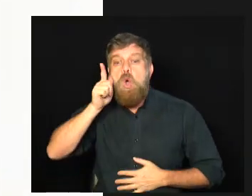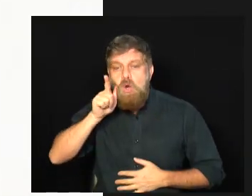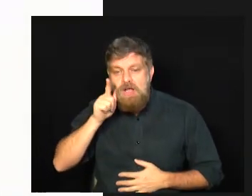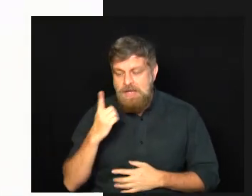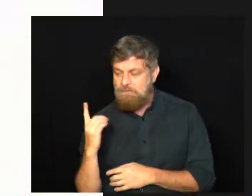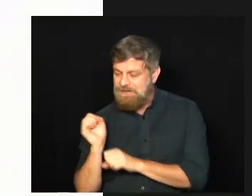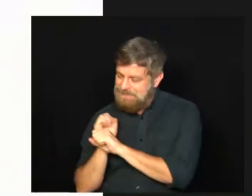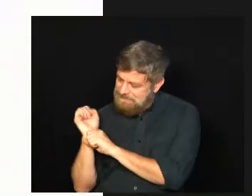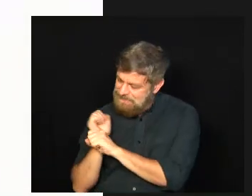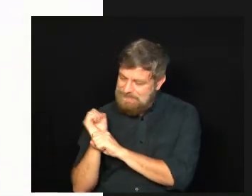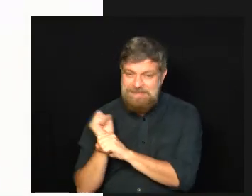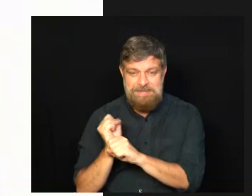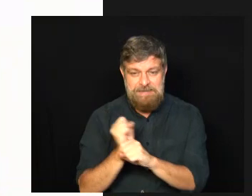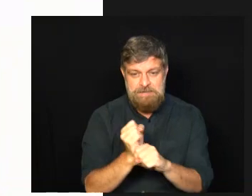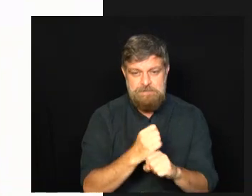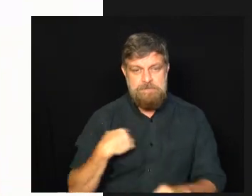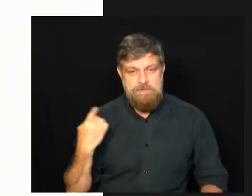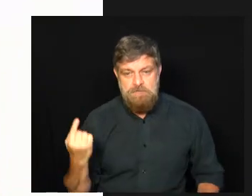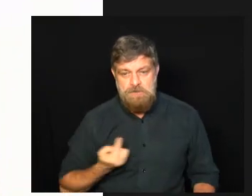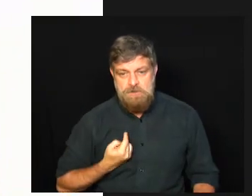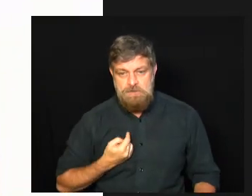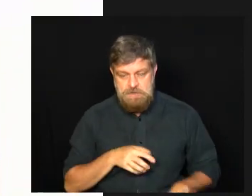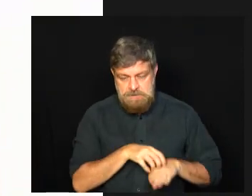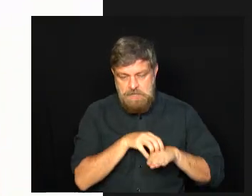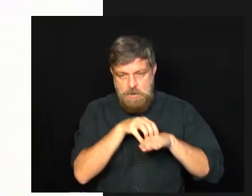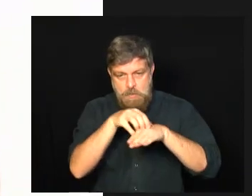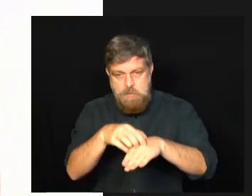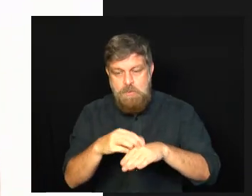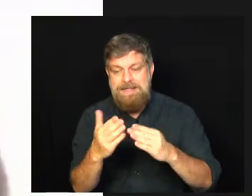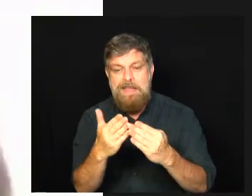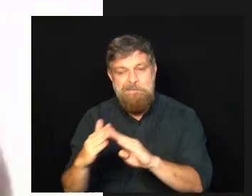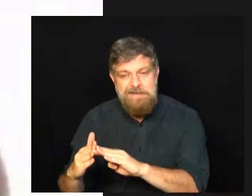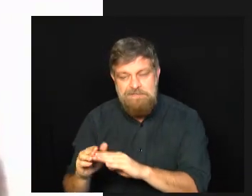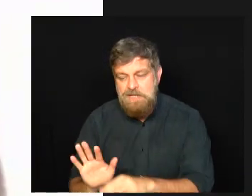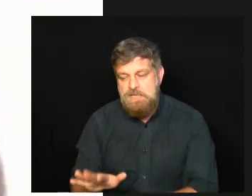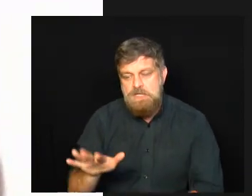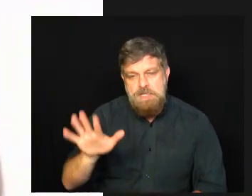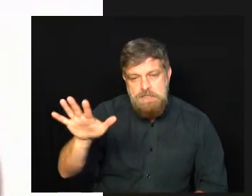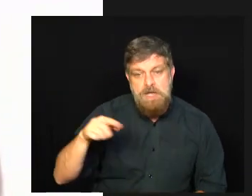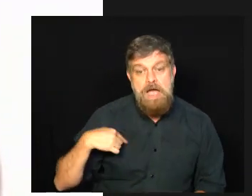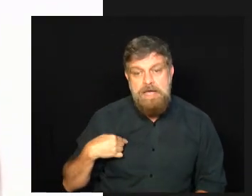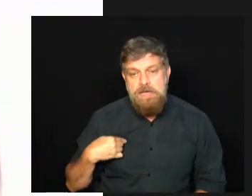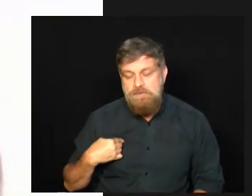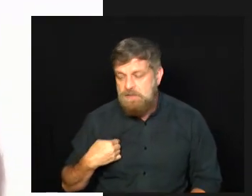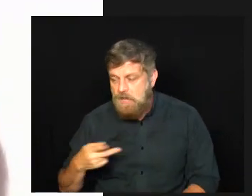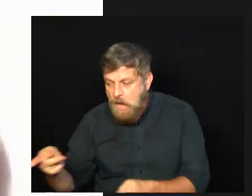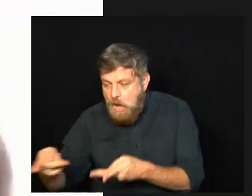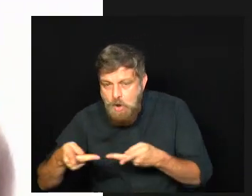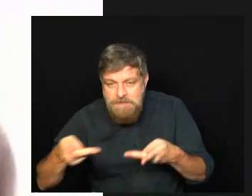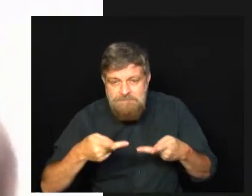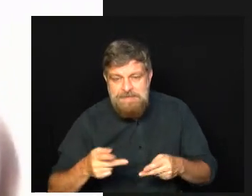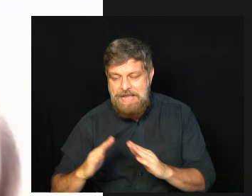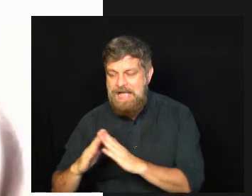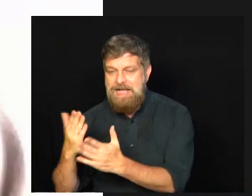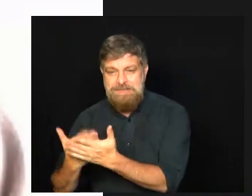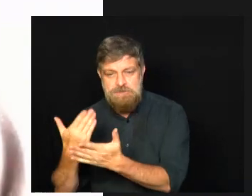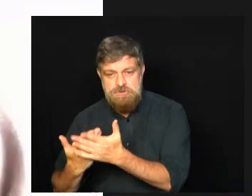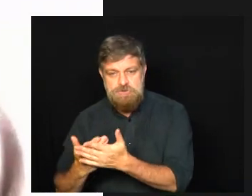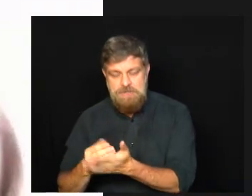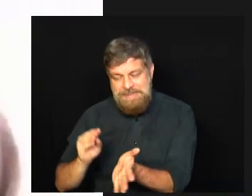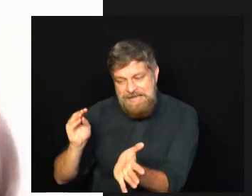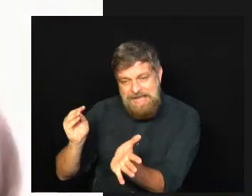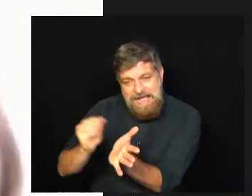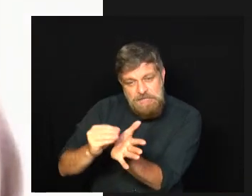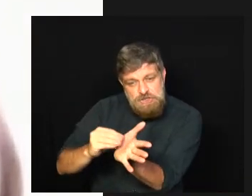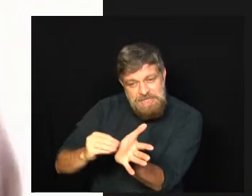10 anos nós pegamos criança na periferia, eu criei uma sistemática, as escolas faziam um